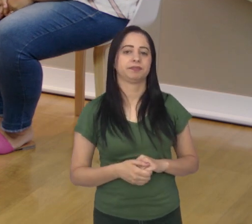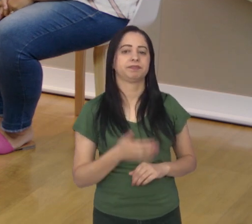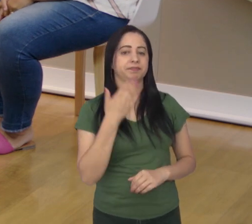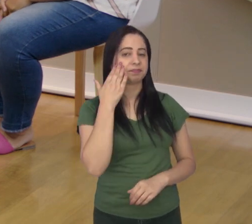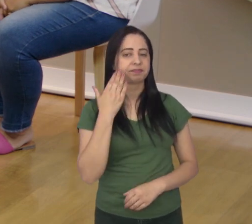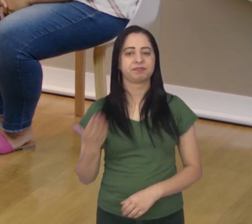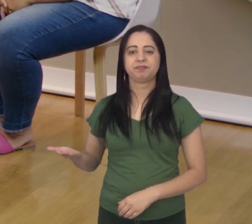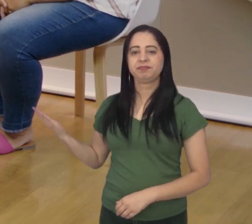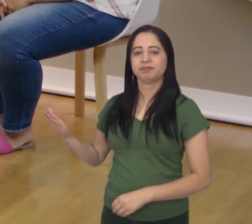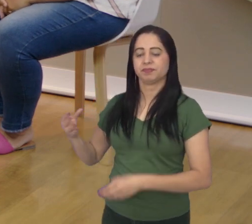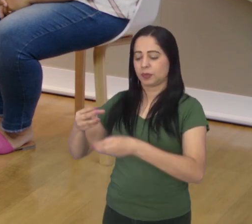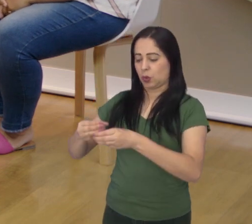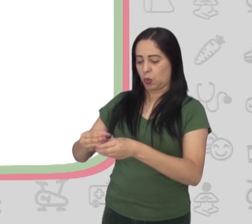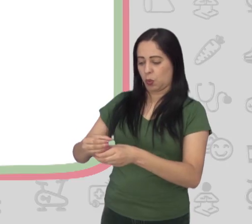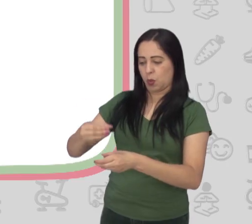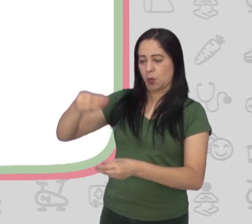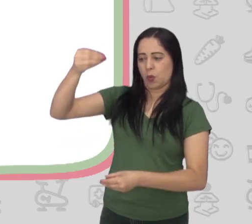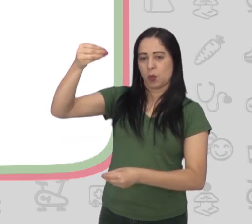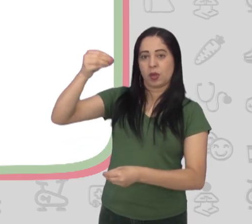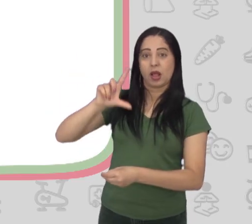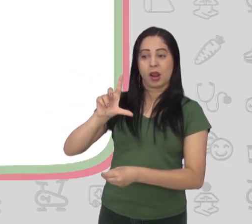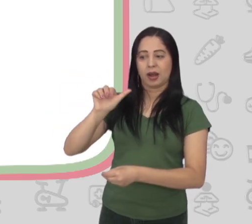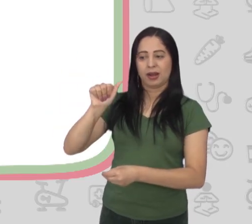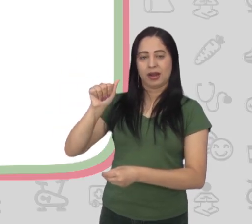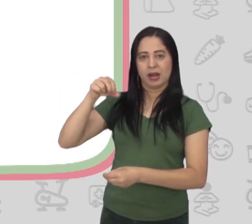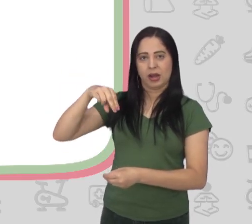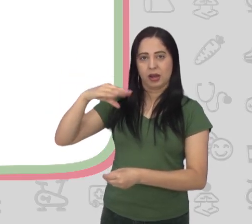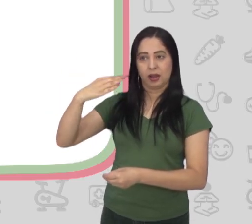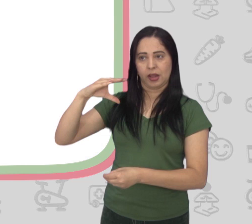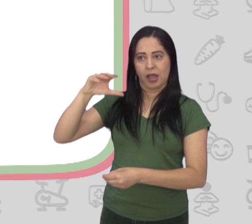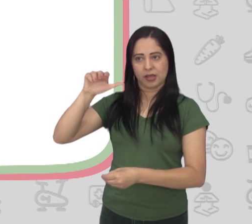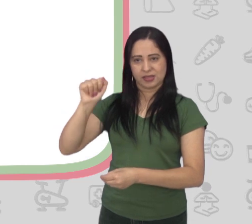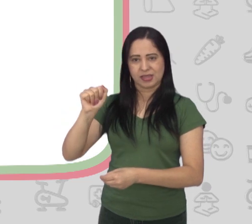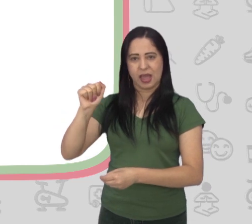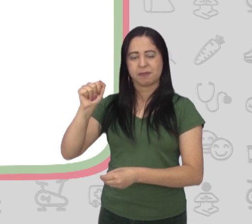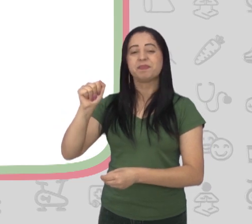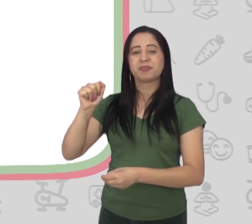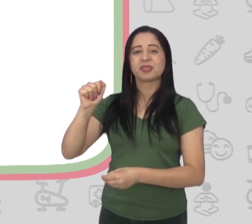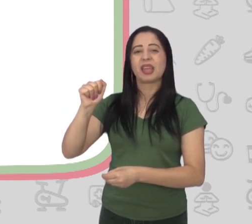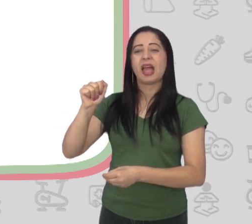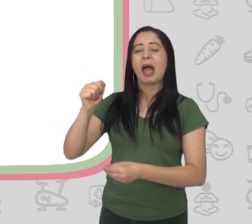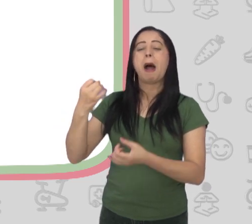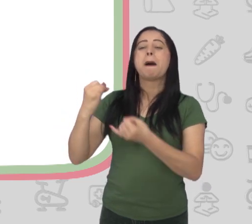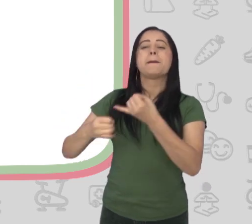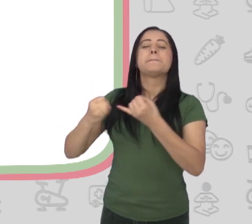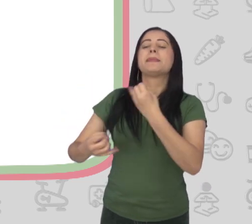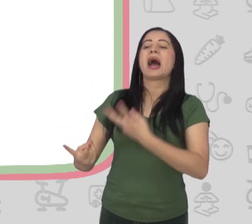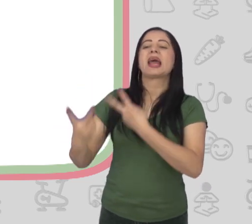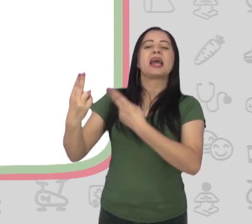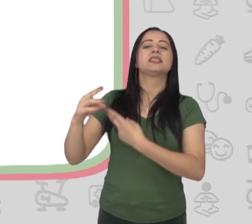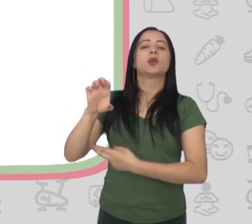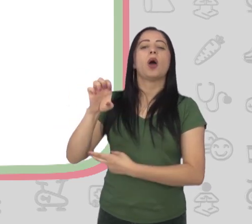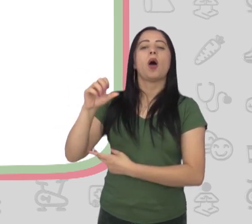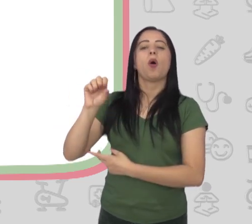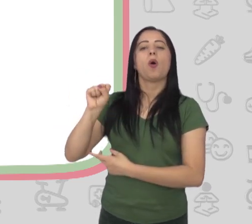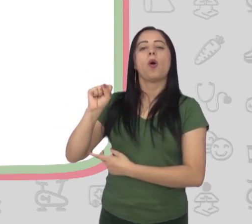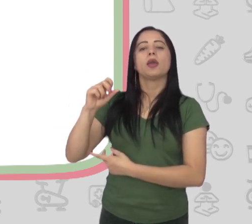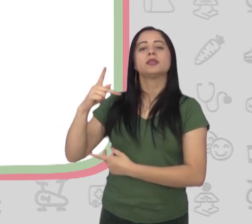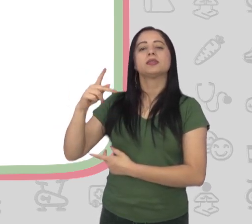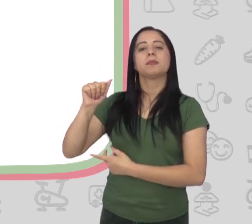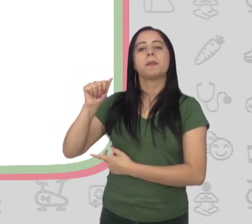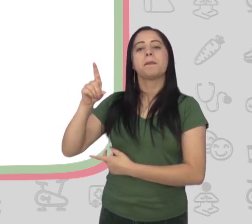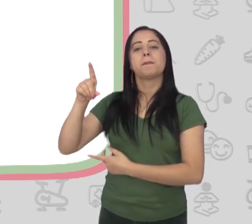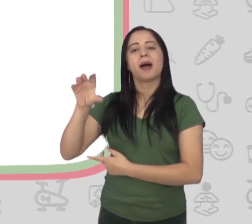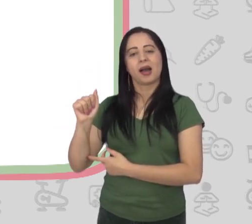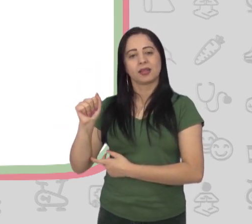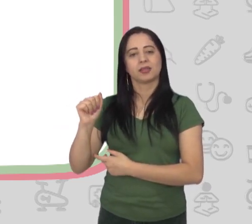E a lança de Ogum também, parente da prima de parente da espada de São Jorge, da espada de Santa Bárbara e